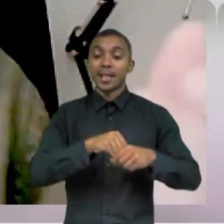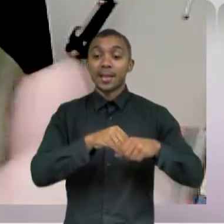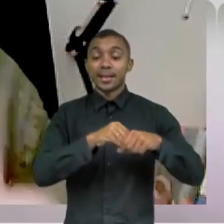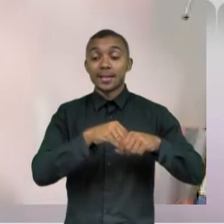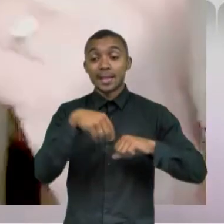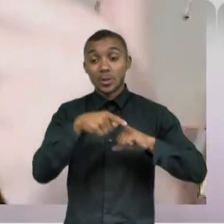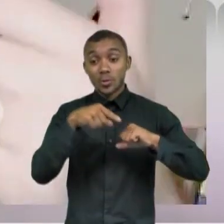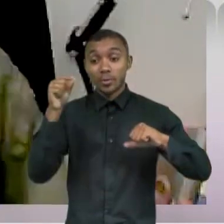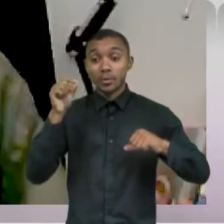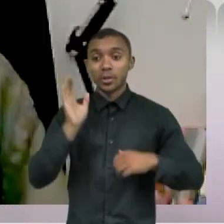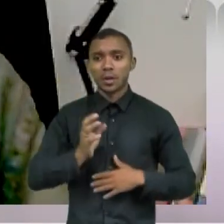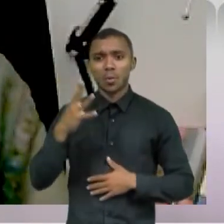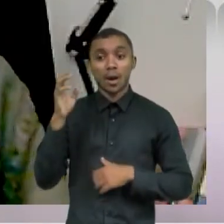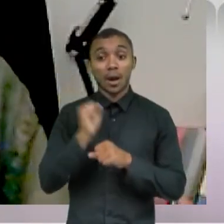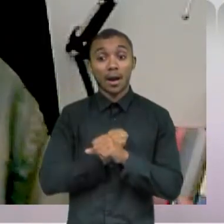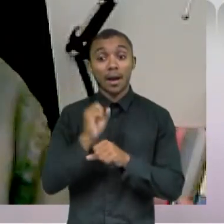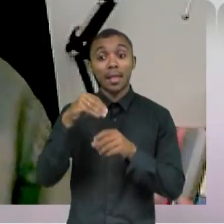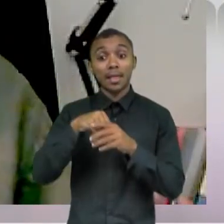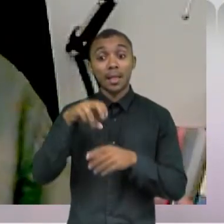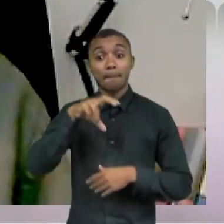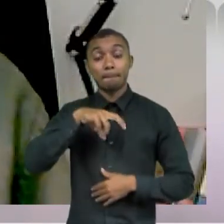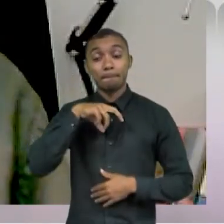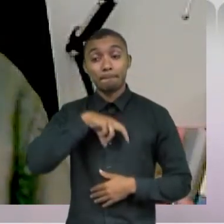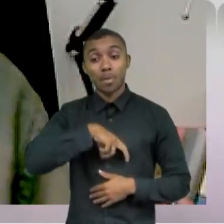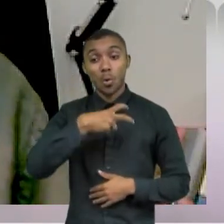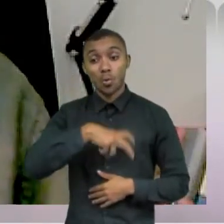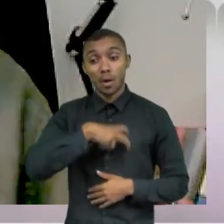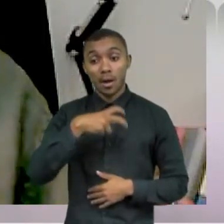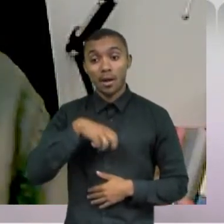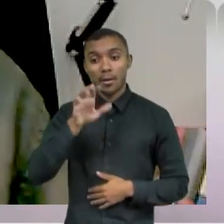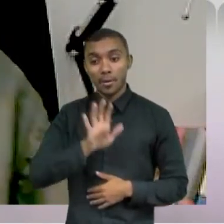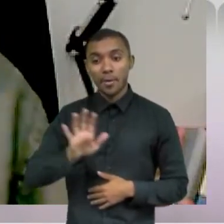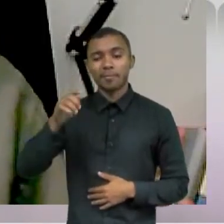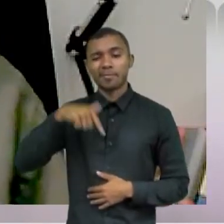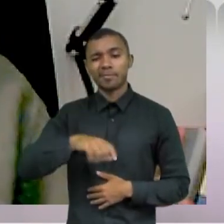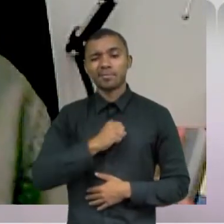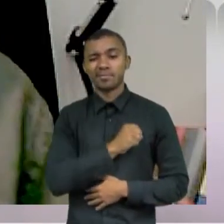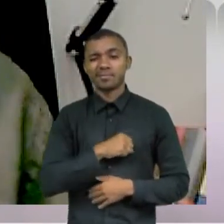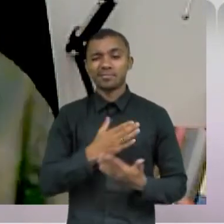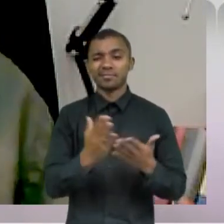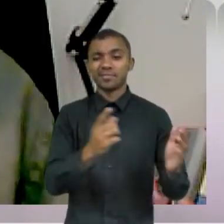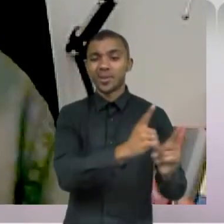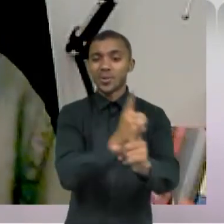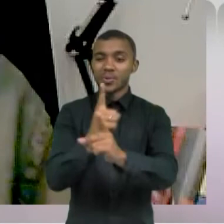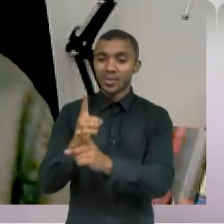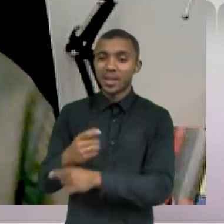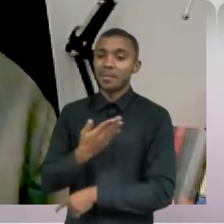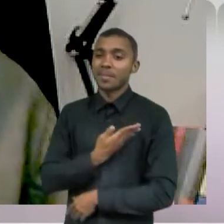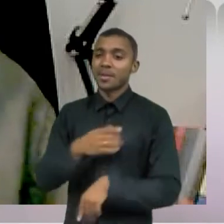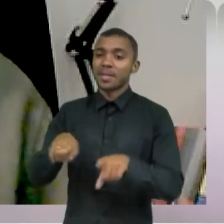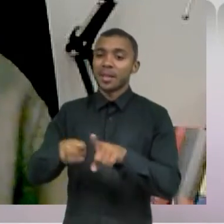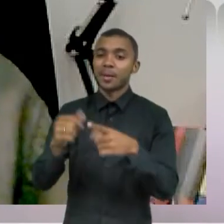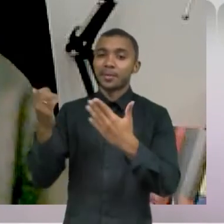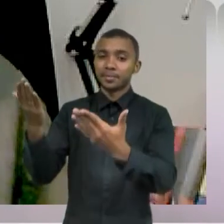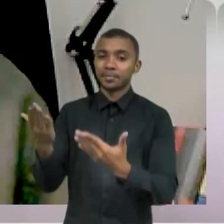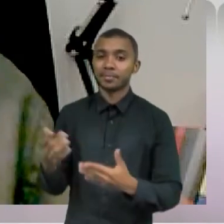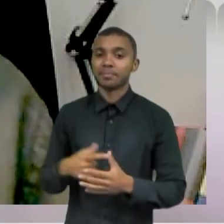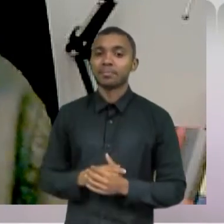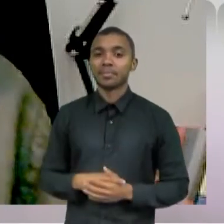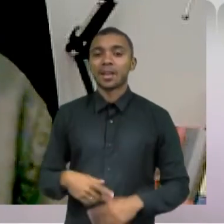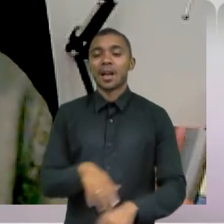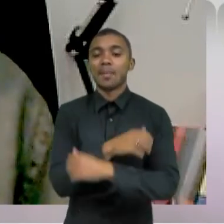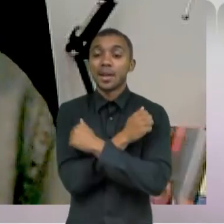Unifor. Estou há 4 anos aqui em Portugal e vou matar a saudade dos amigos, e entre eles, sem dúvida, né,